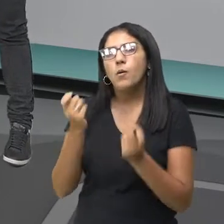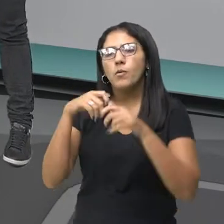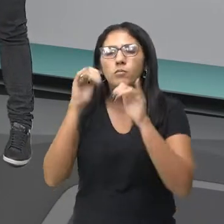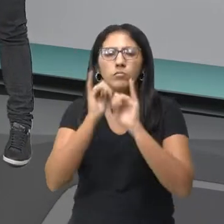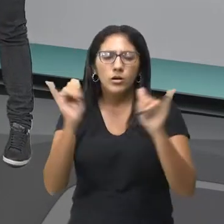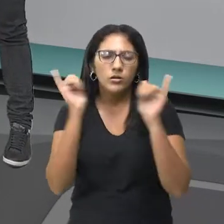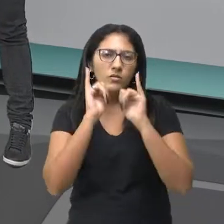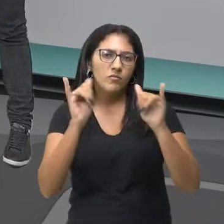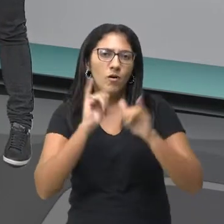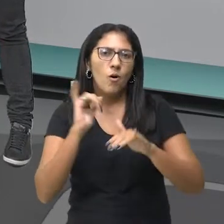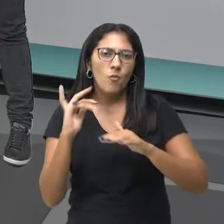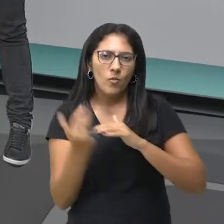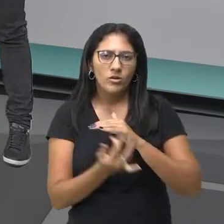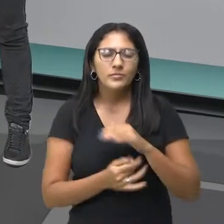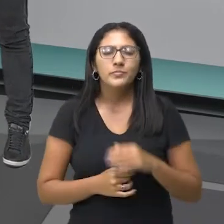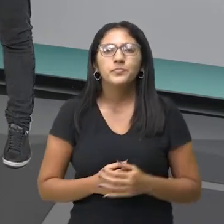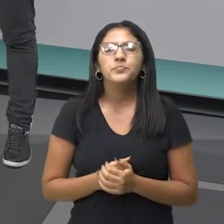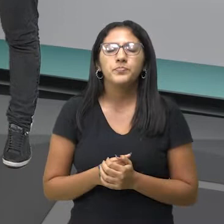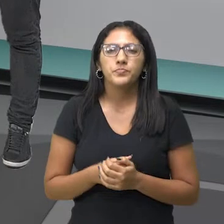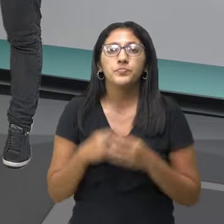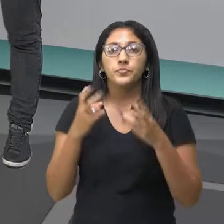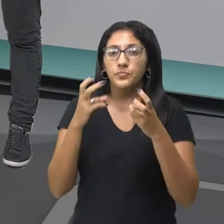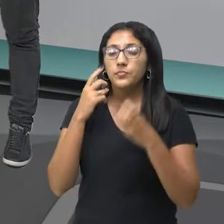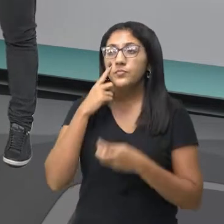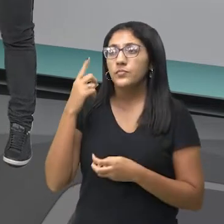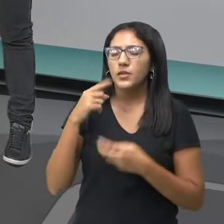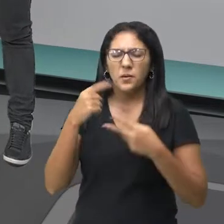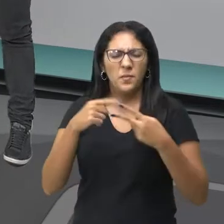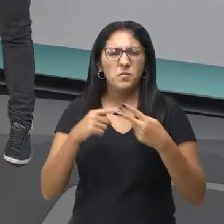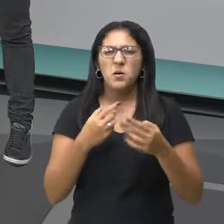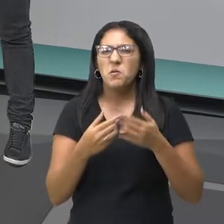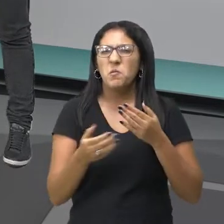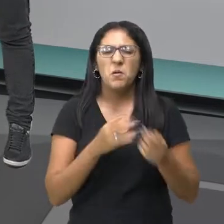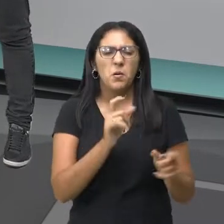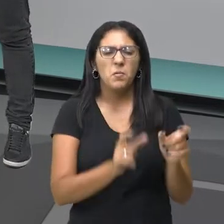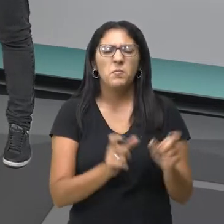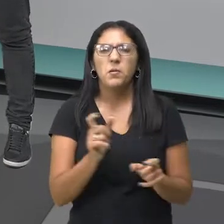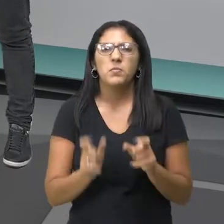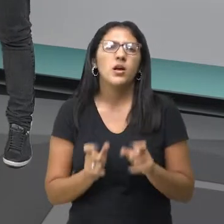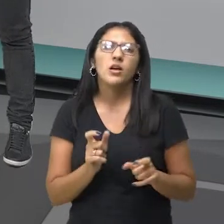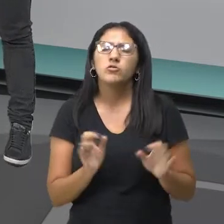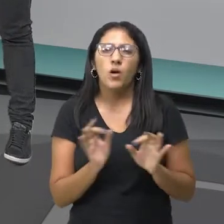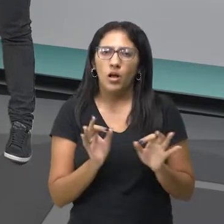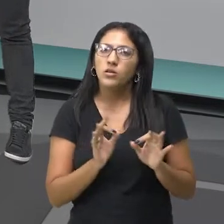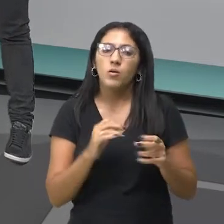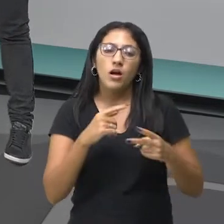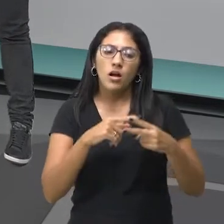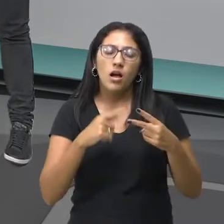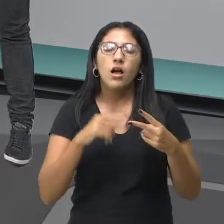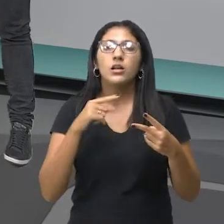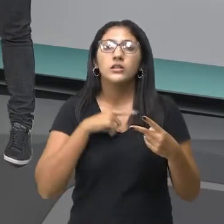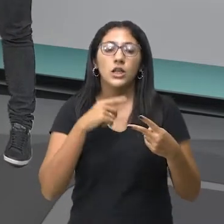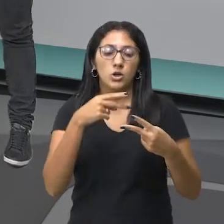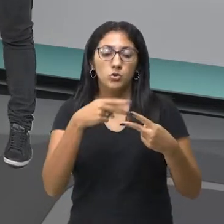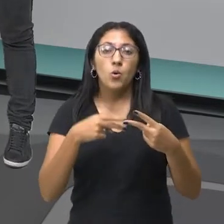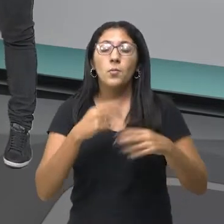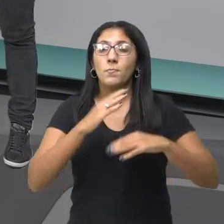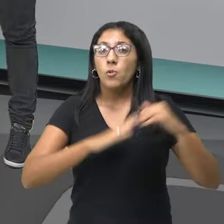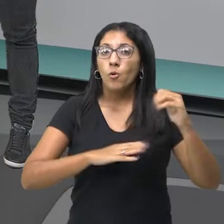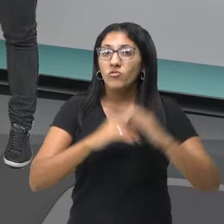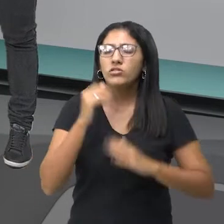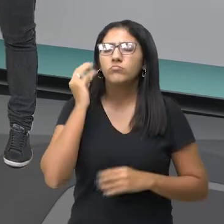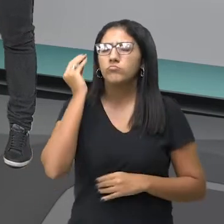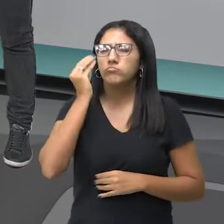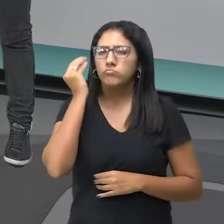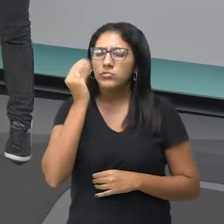aos leitores, ok? Então, observe que não é qualquer pessoa que é citada no texto, mas pessoa que tem conhecimento de causa,